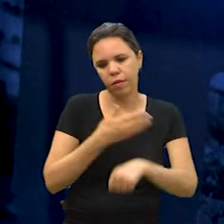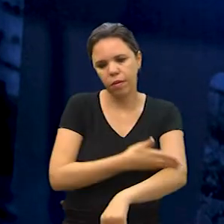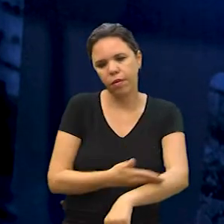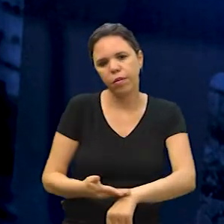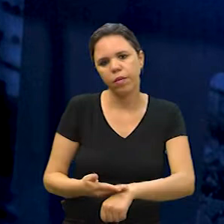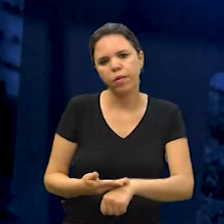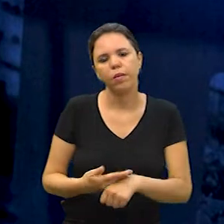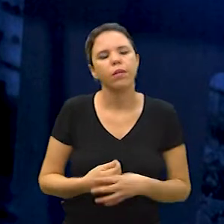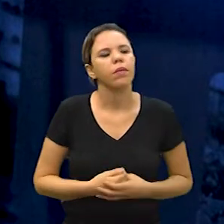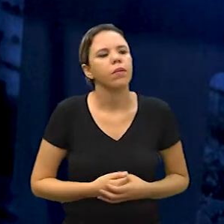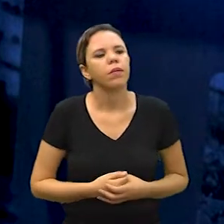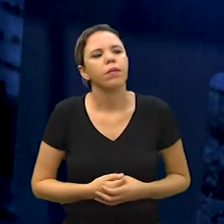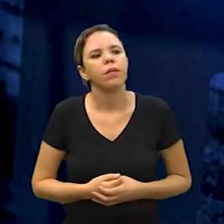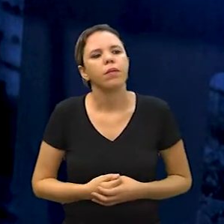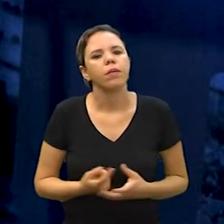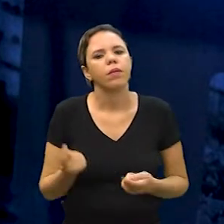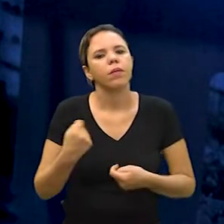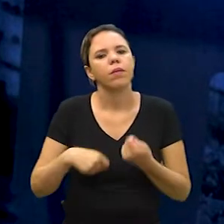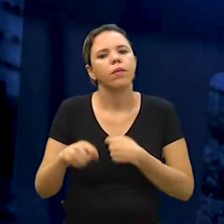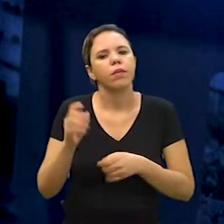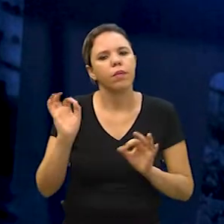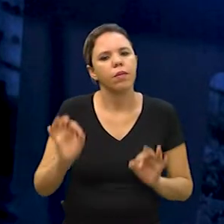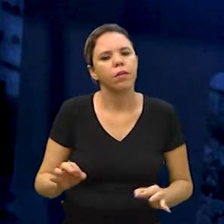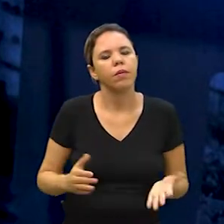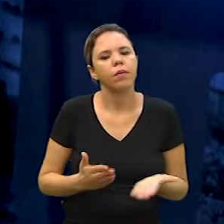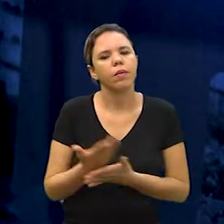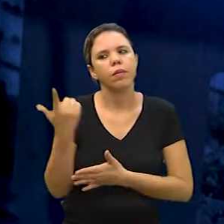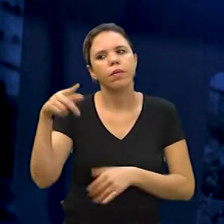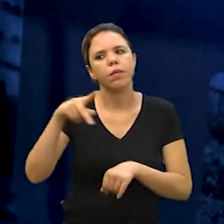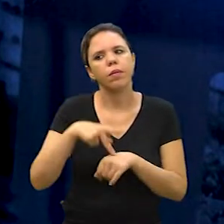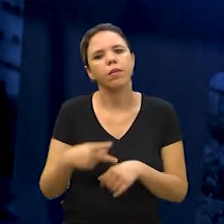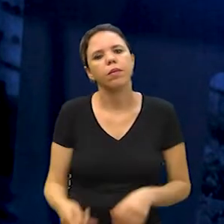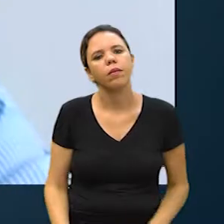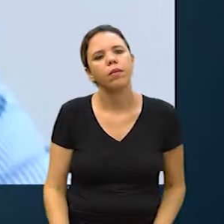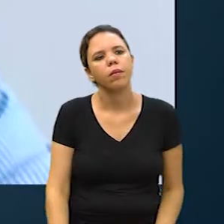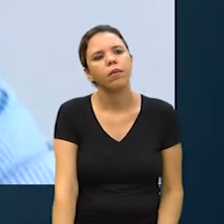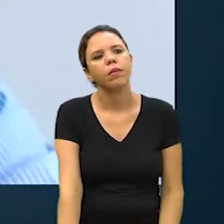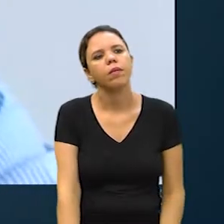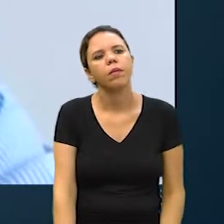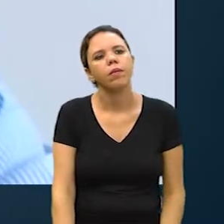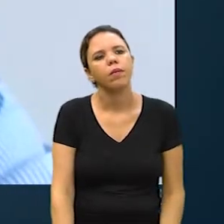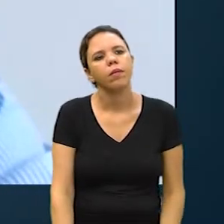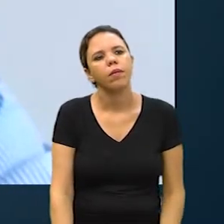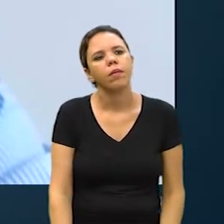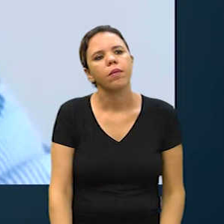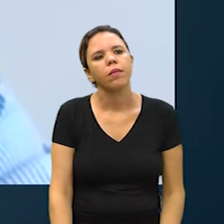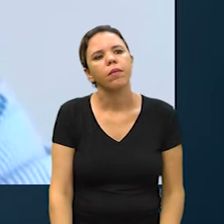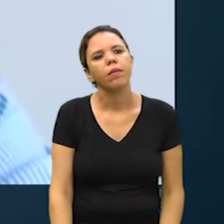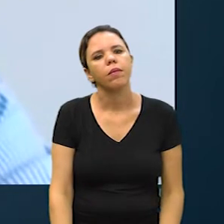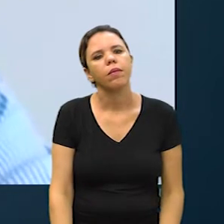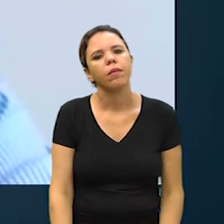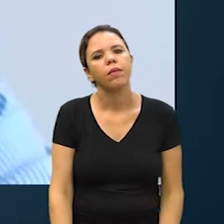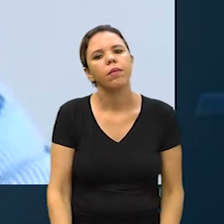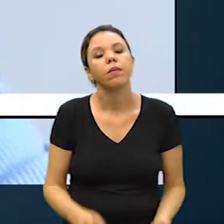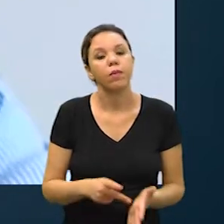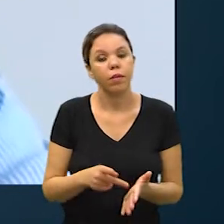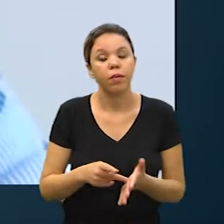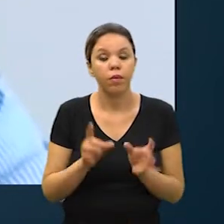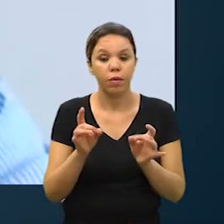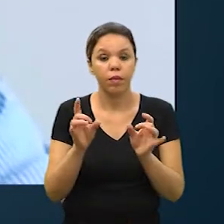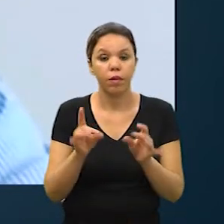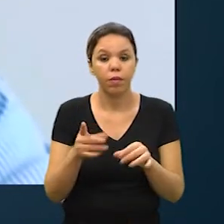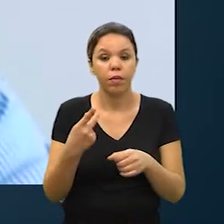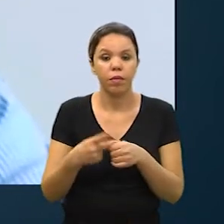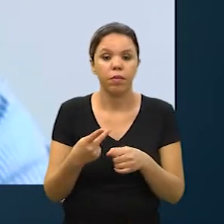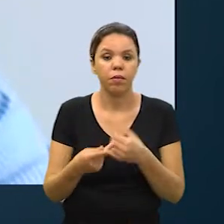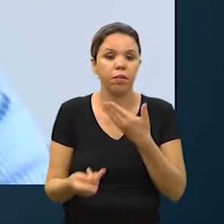costumes, para que aquele negócio dê certo em outro país? Na verdade, você pode exportar produtos, que é